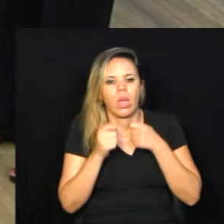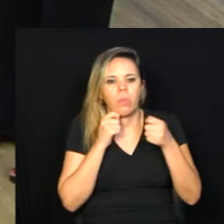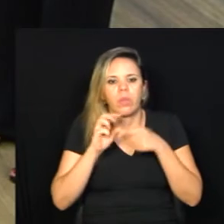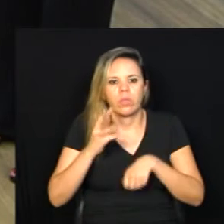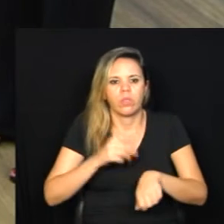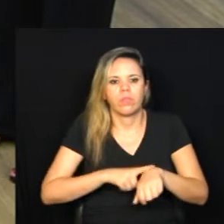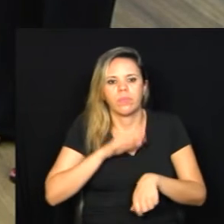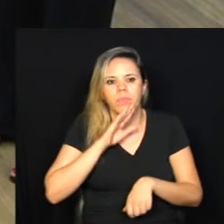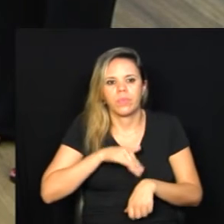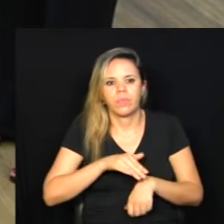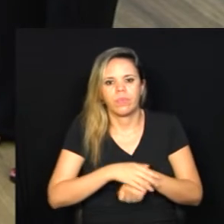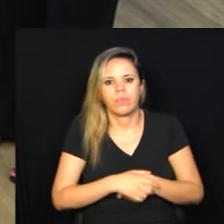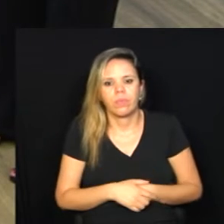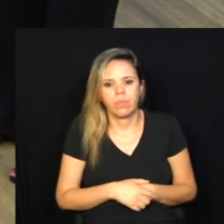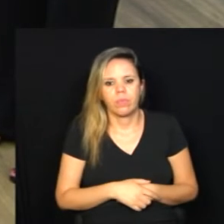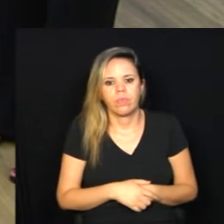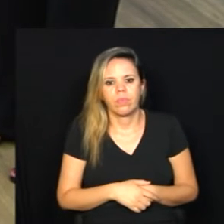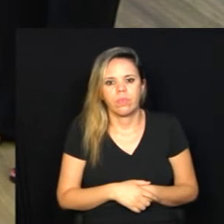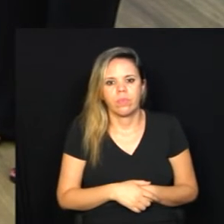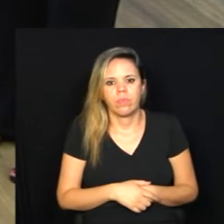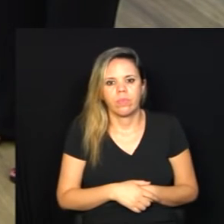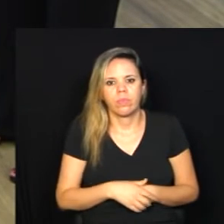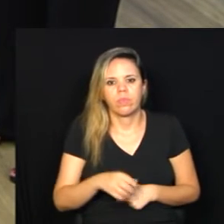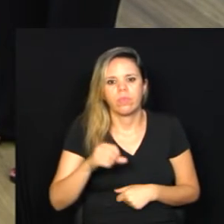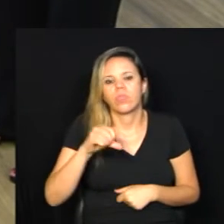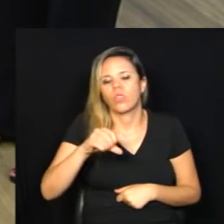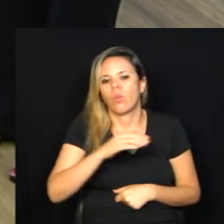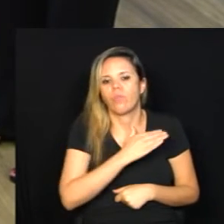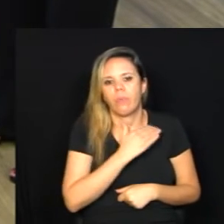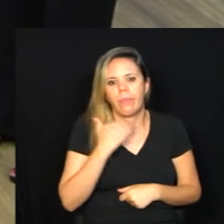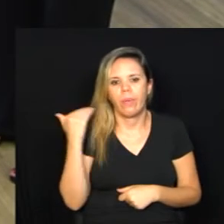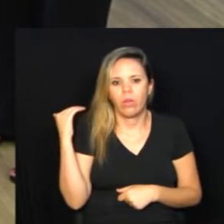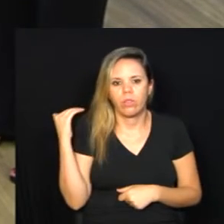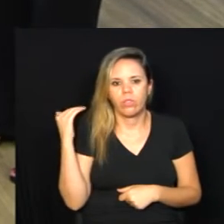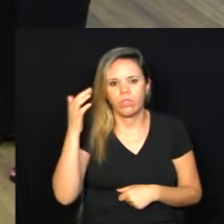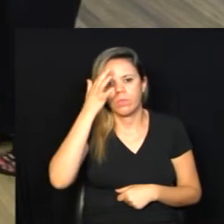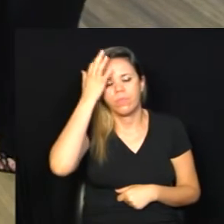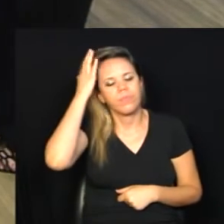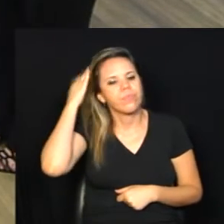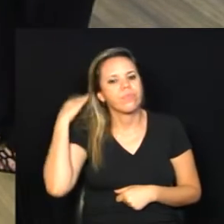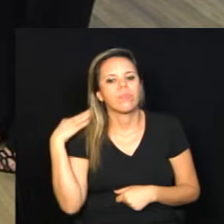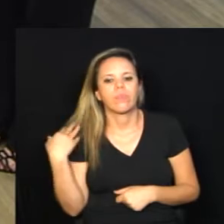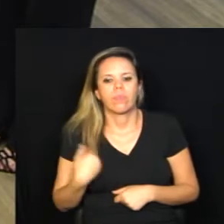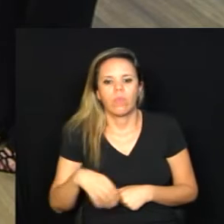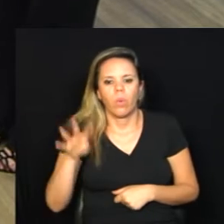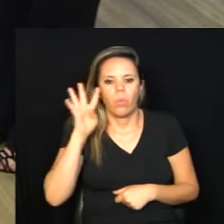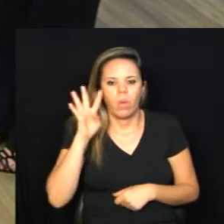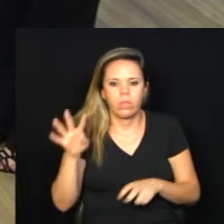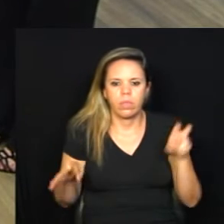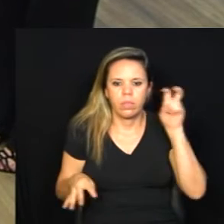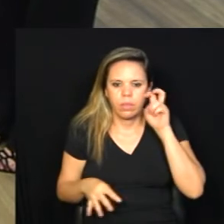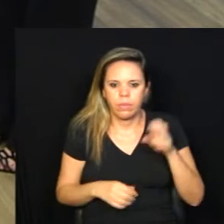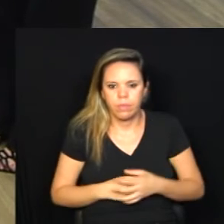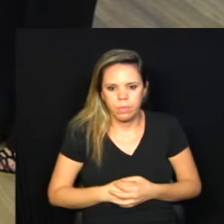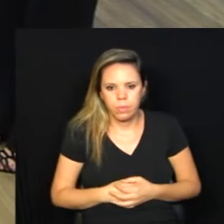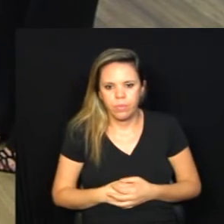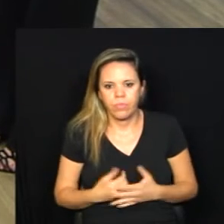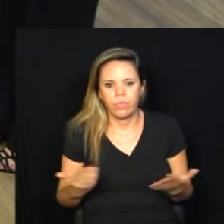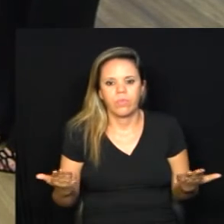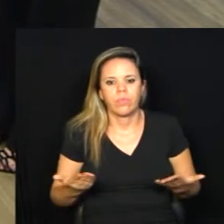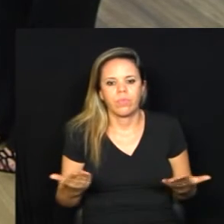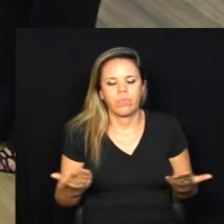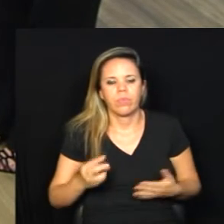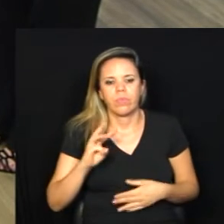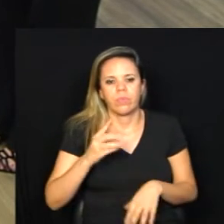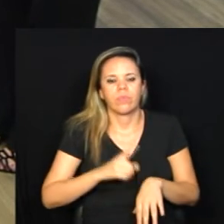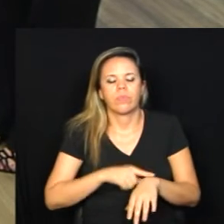3 horas da tarde, 9 óbitos aí de quarta para quinta. E hoje, 3